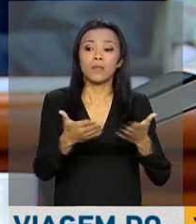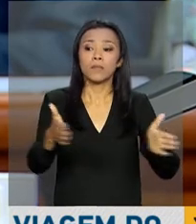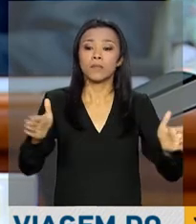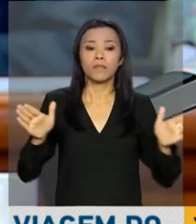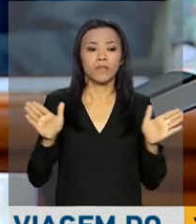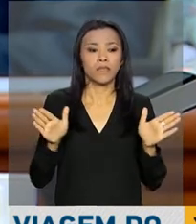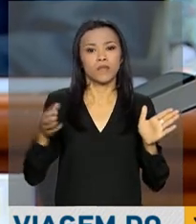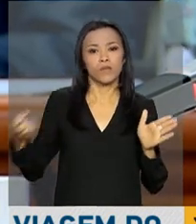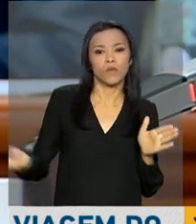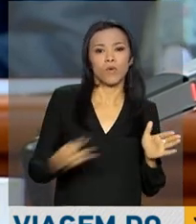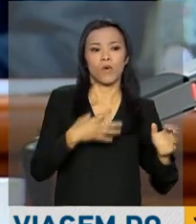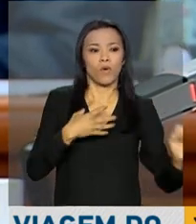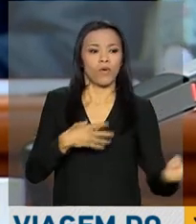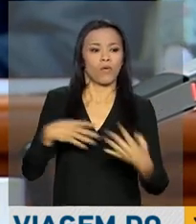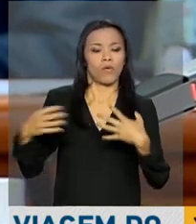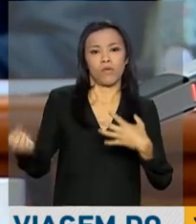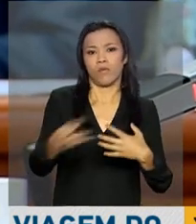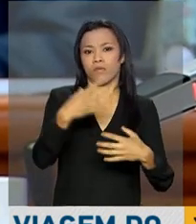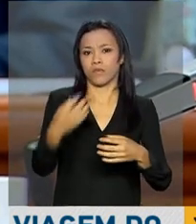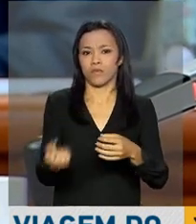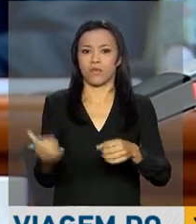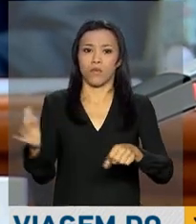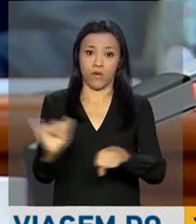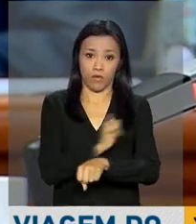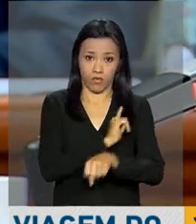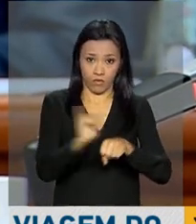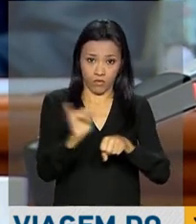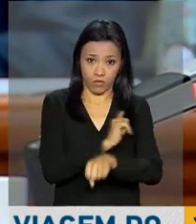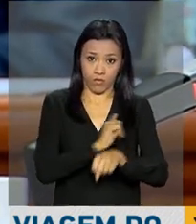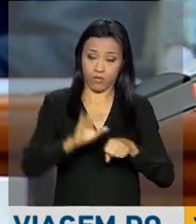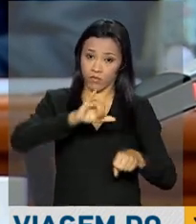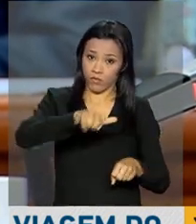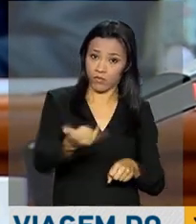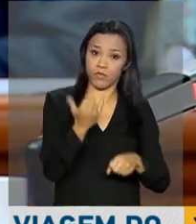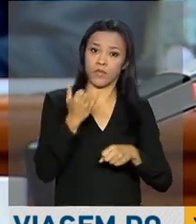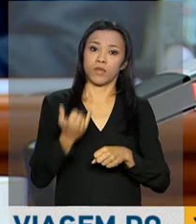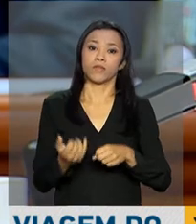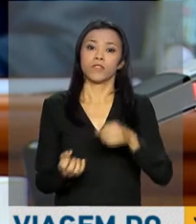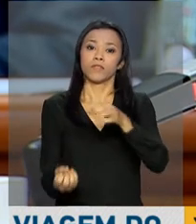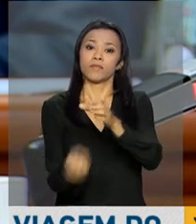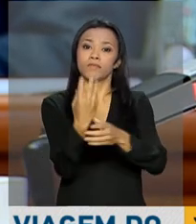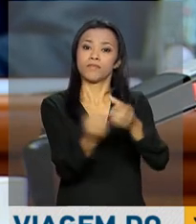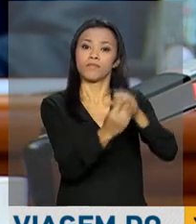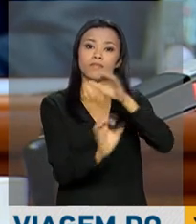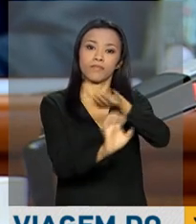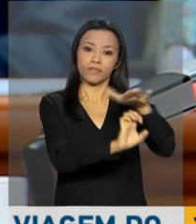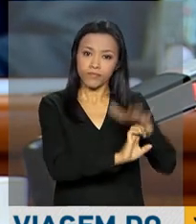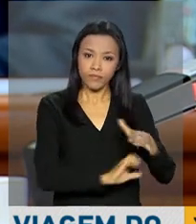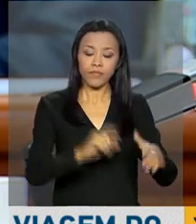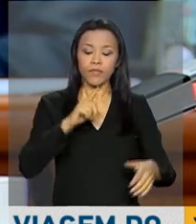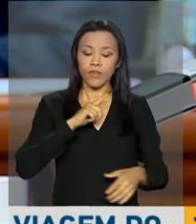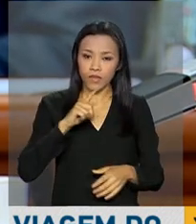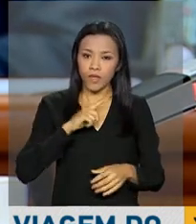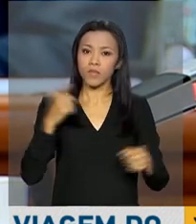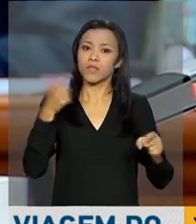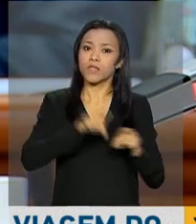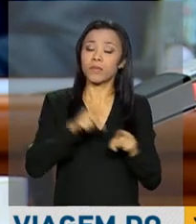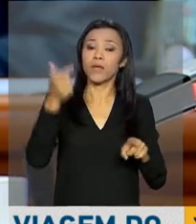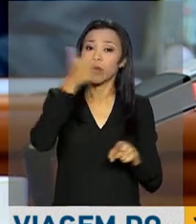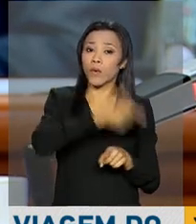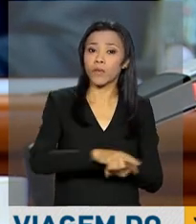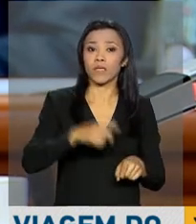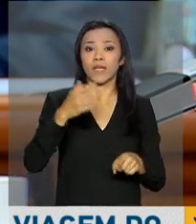de novos negócios. Temos, nos BRICS, líderes em energia renovável. Há